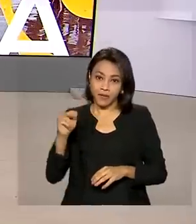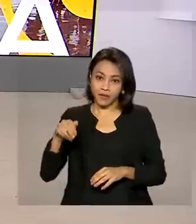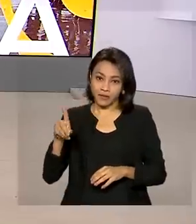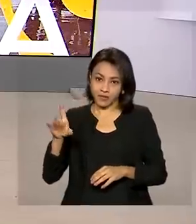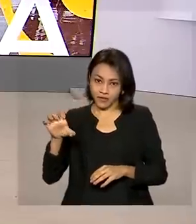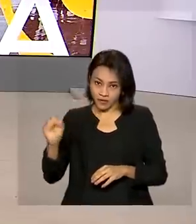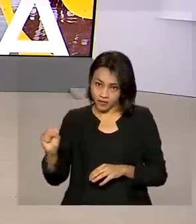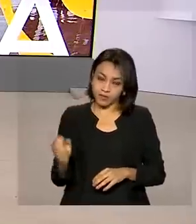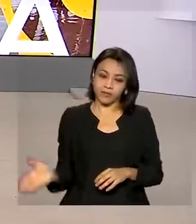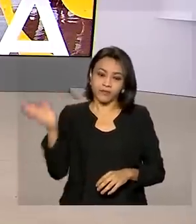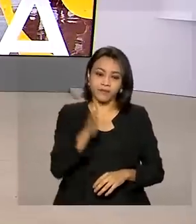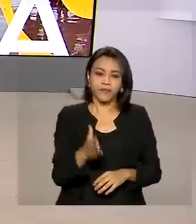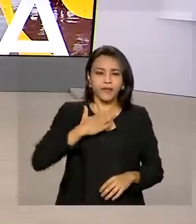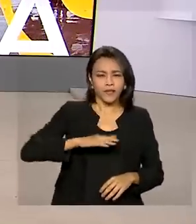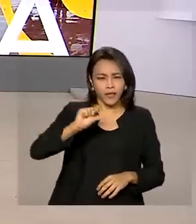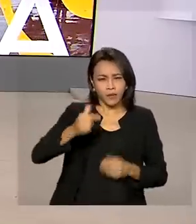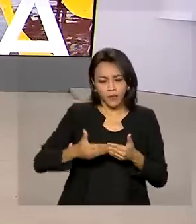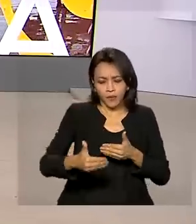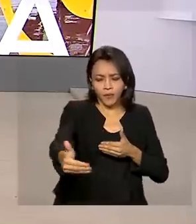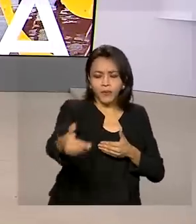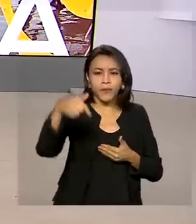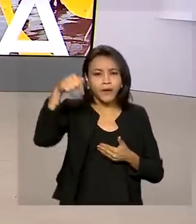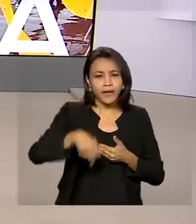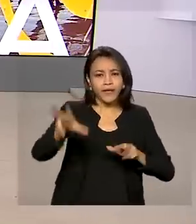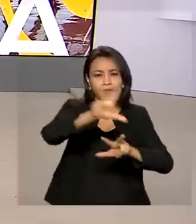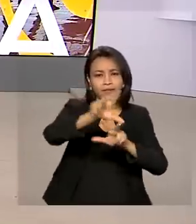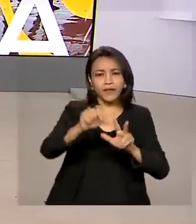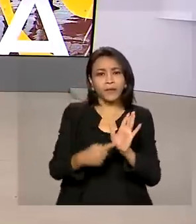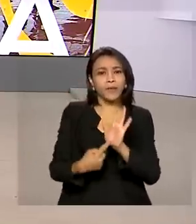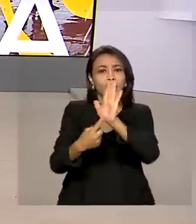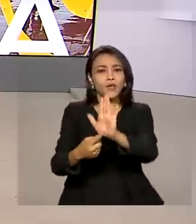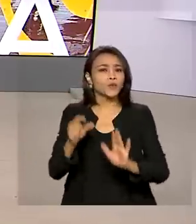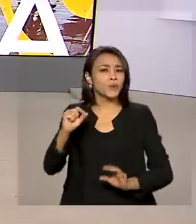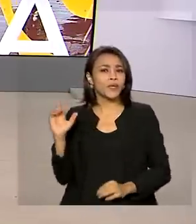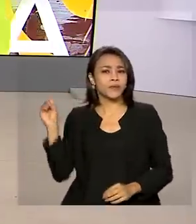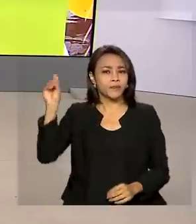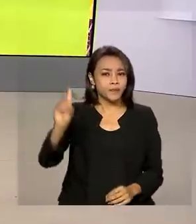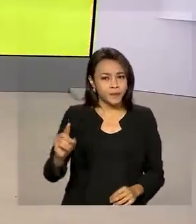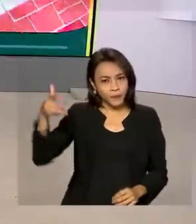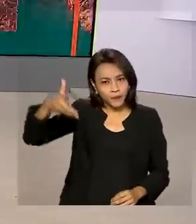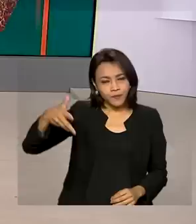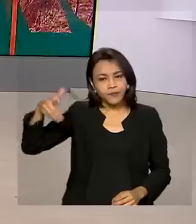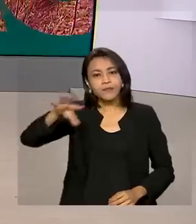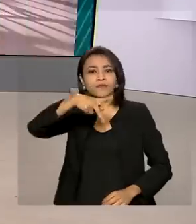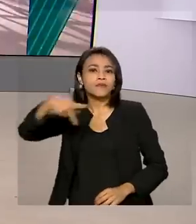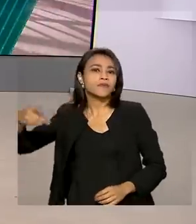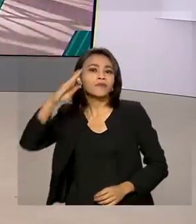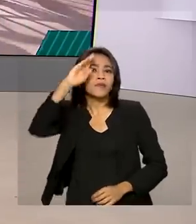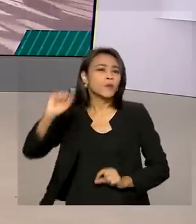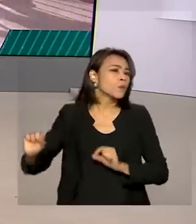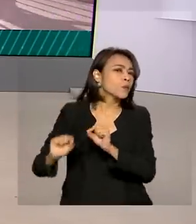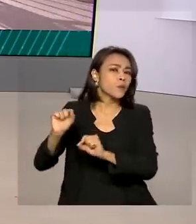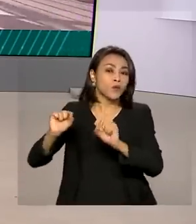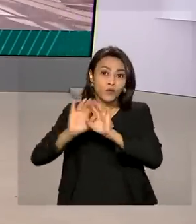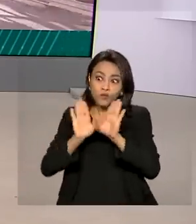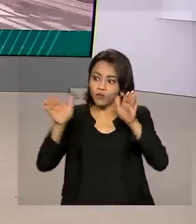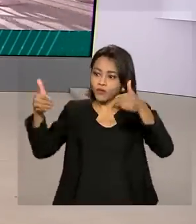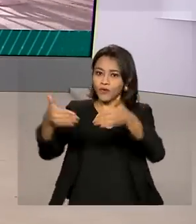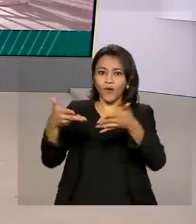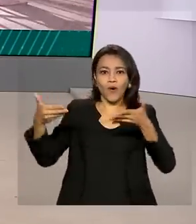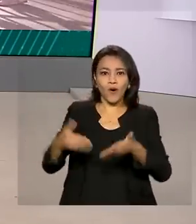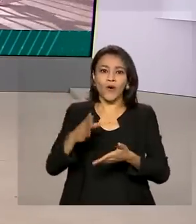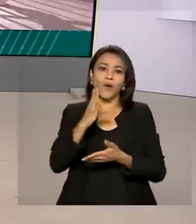E aí olha daqui a pouco a TV Brasil mostra ao vivo para você o discurso do presidente Jair bolsonaro no Fórum Empresarial